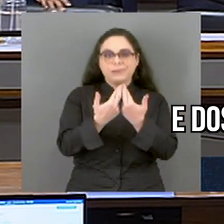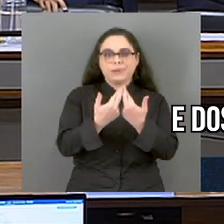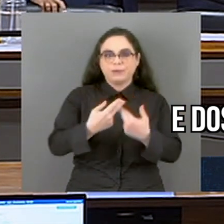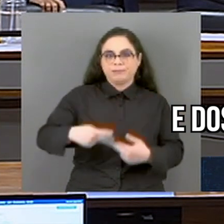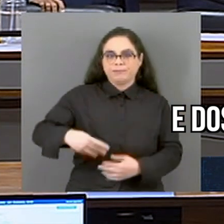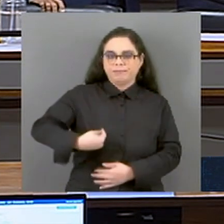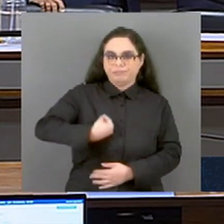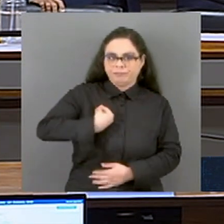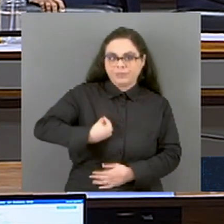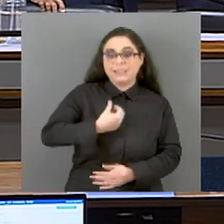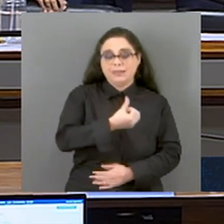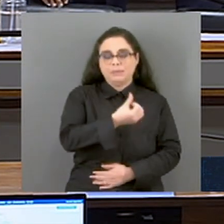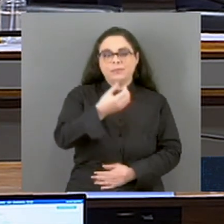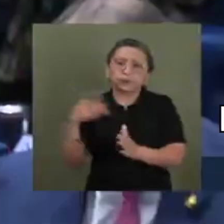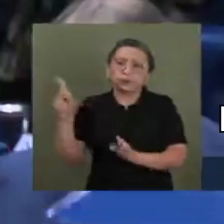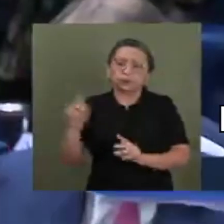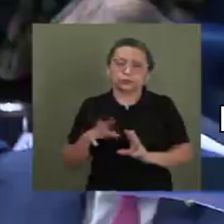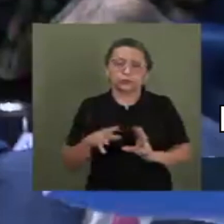e Nordeste.